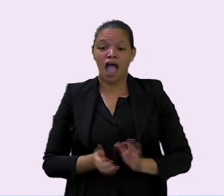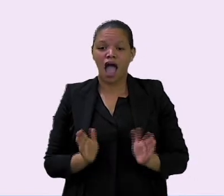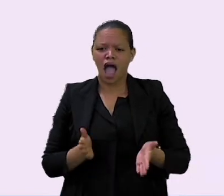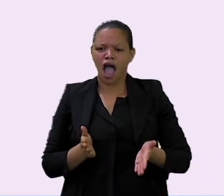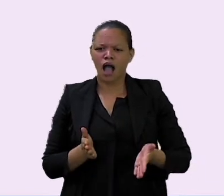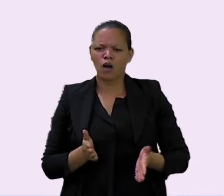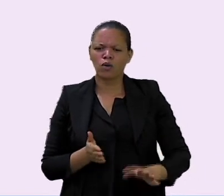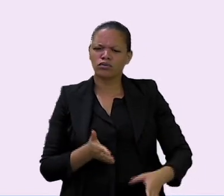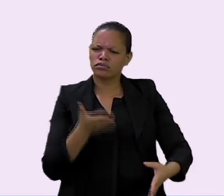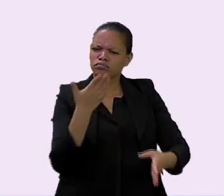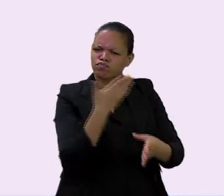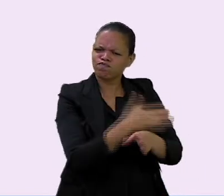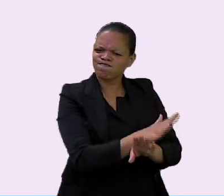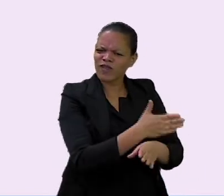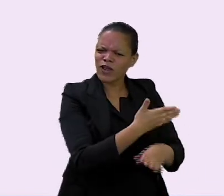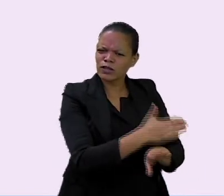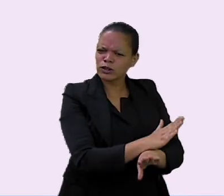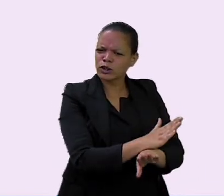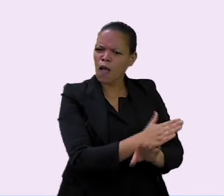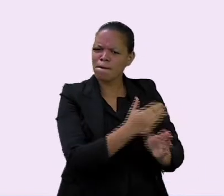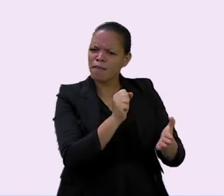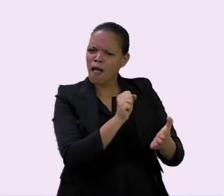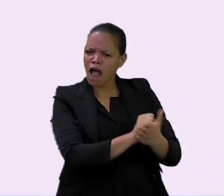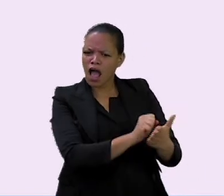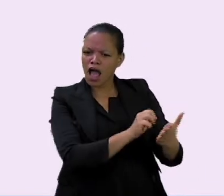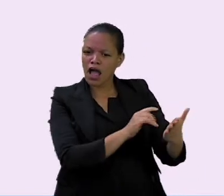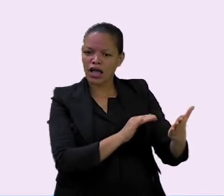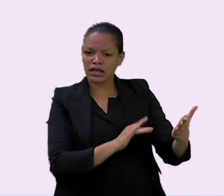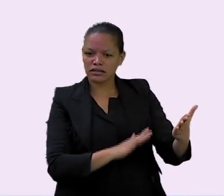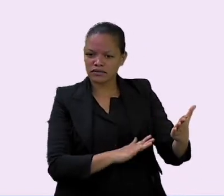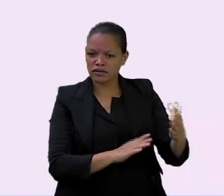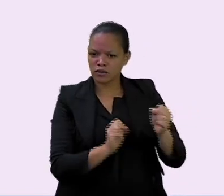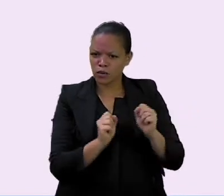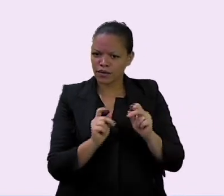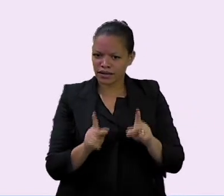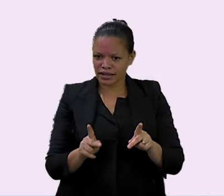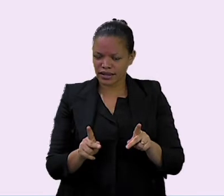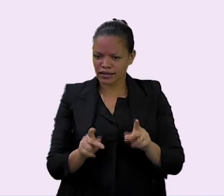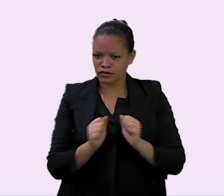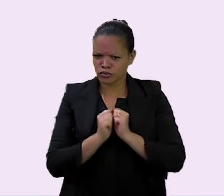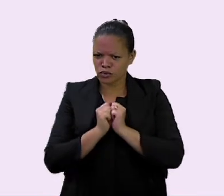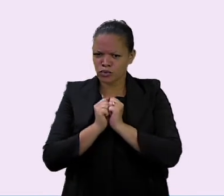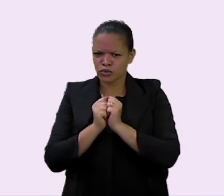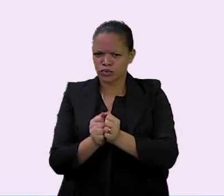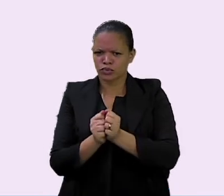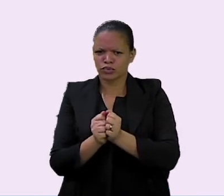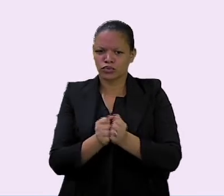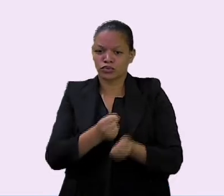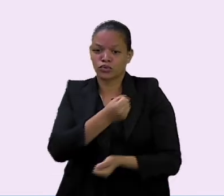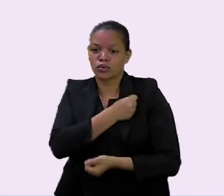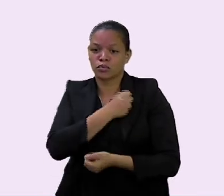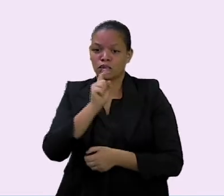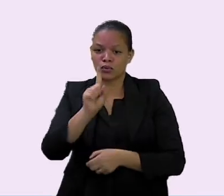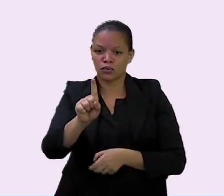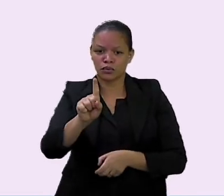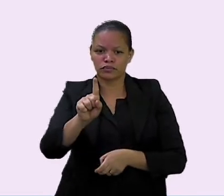Exercitando, vamos lá corrigir juntos algumas questões da nossa plataforma SMED GV. Número